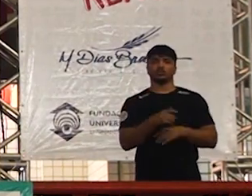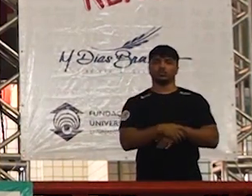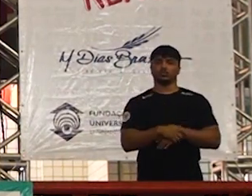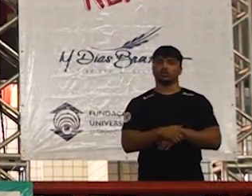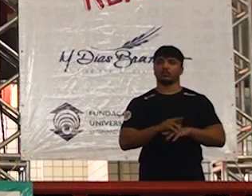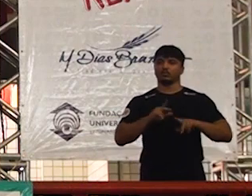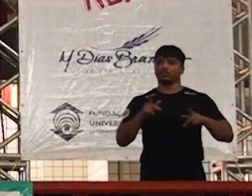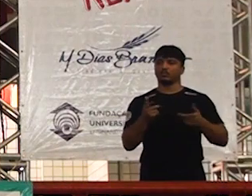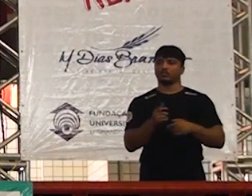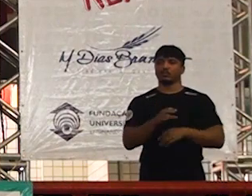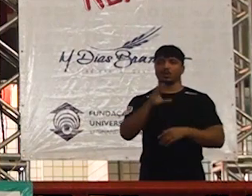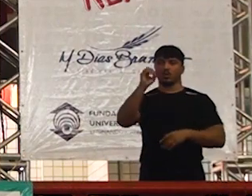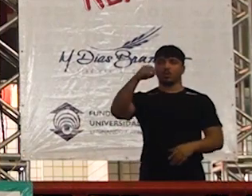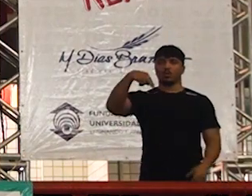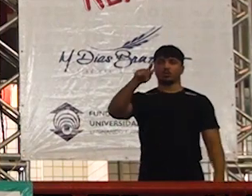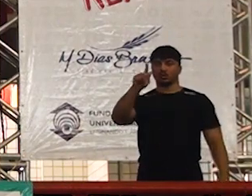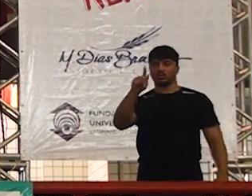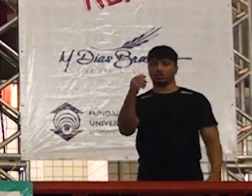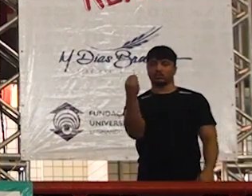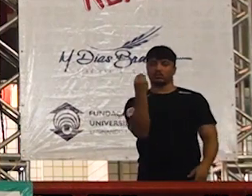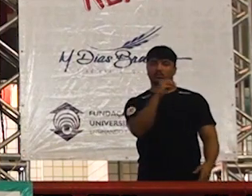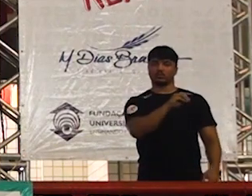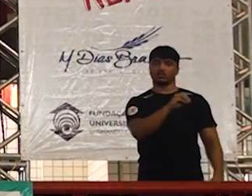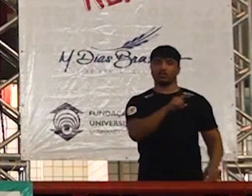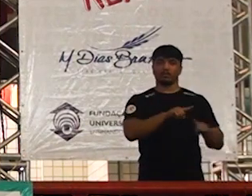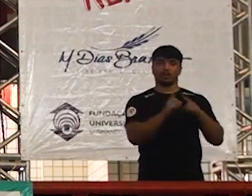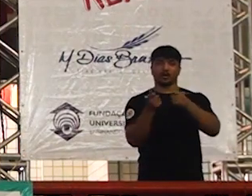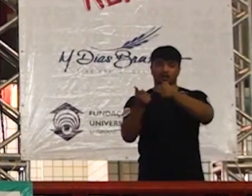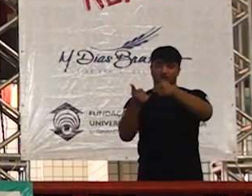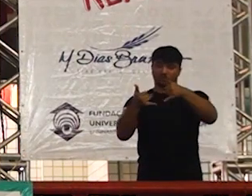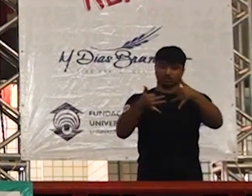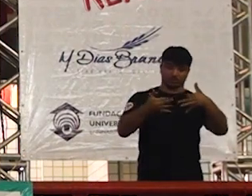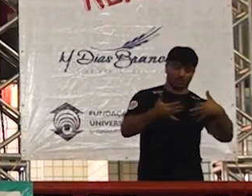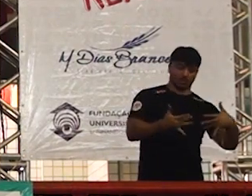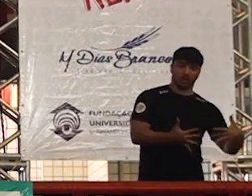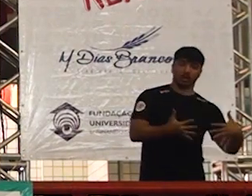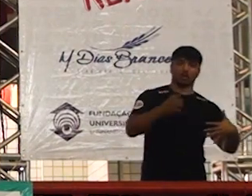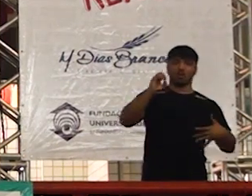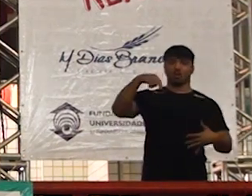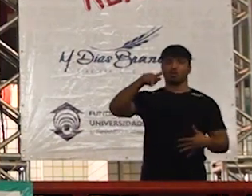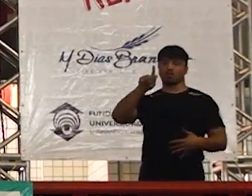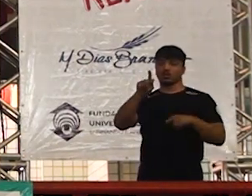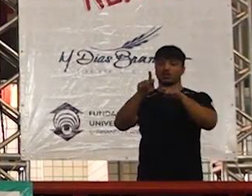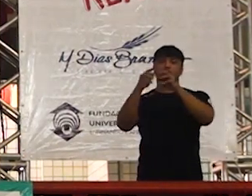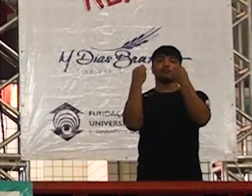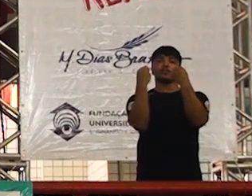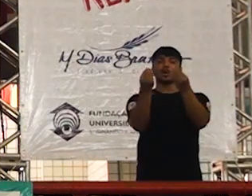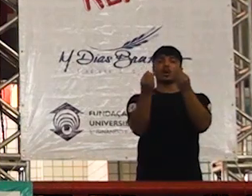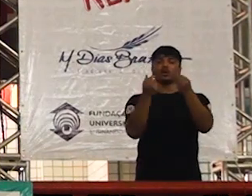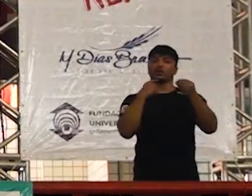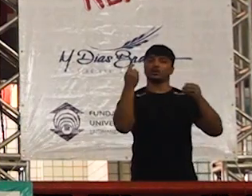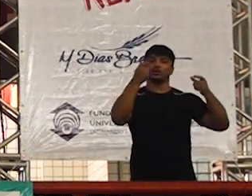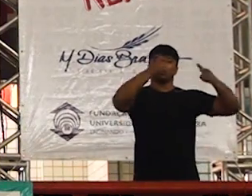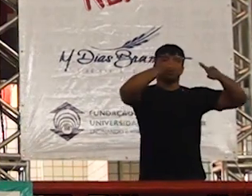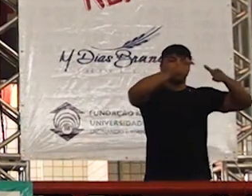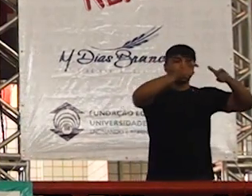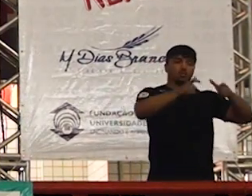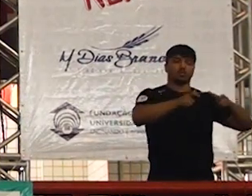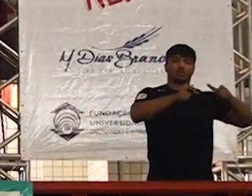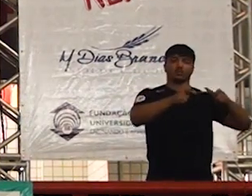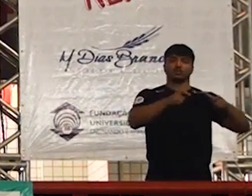Excluídos, uma ONG, ele botou uma ONG, mas ele explicou para que essa ONG serve, onde é que ela é